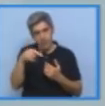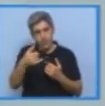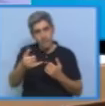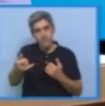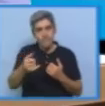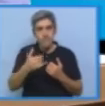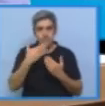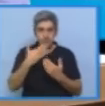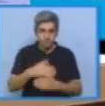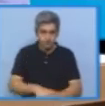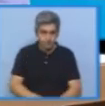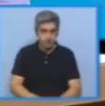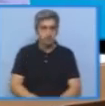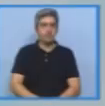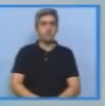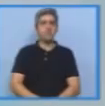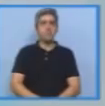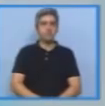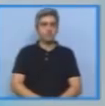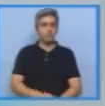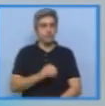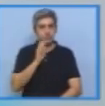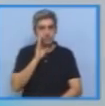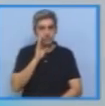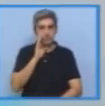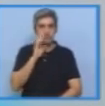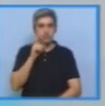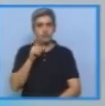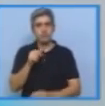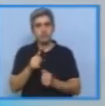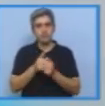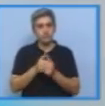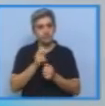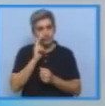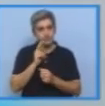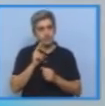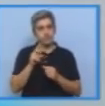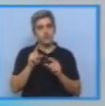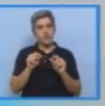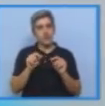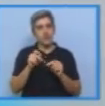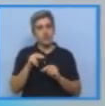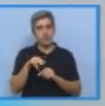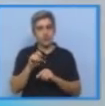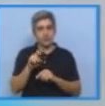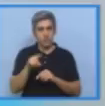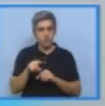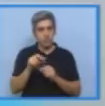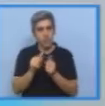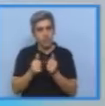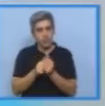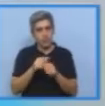se seguem. Muito obrigado. Muito obrigado. E mais logo, siga-nos também na rádio, na Antena 1, onde lhe fazemos